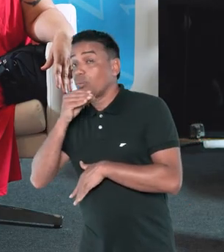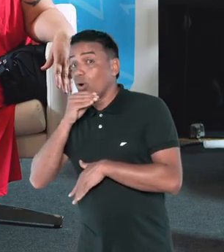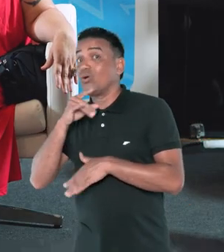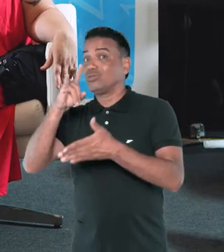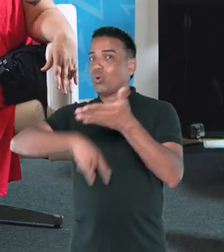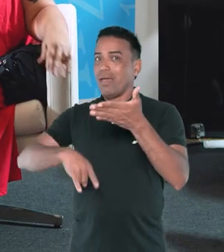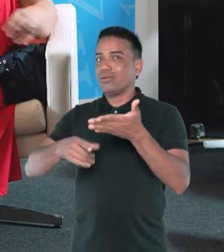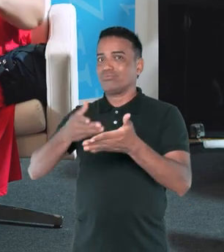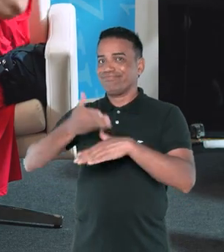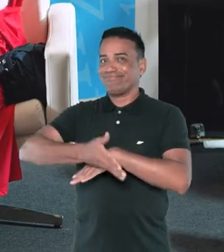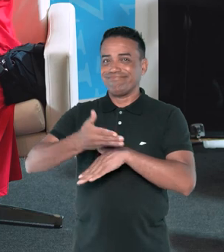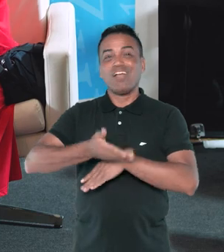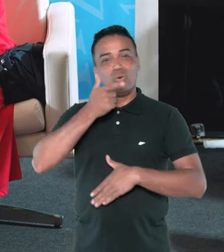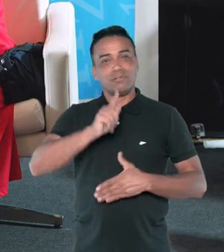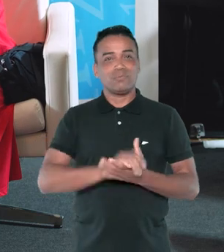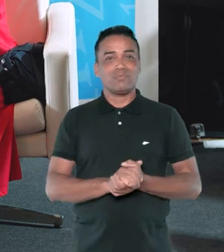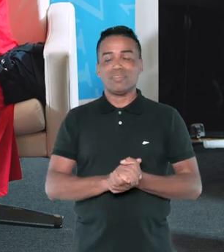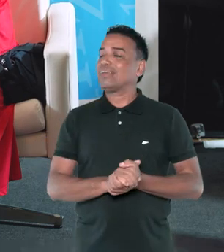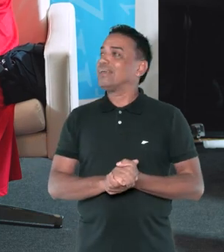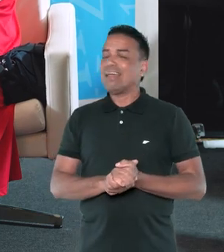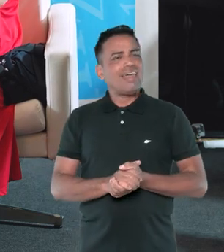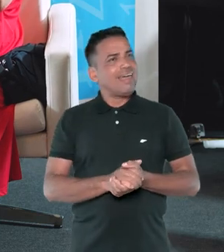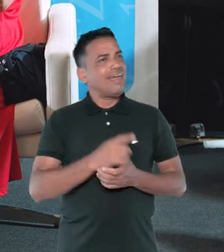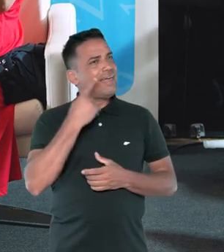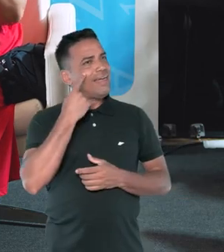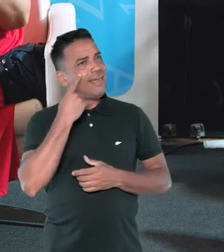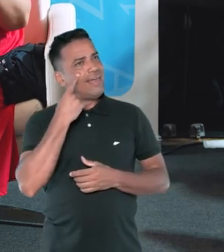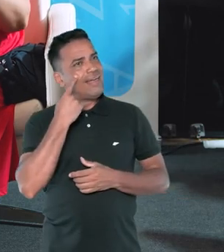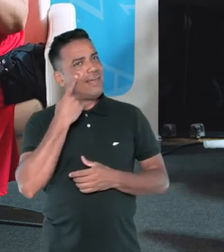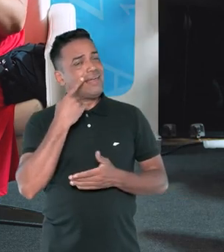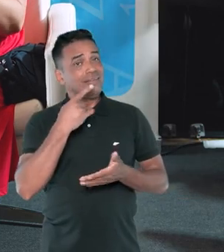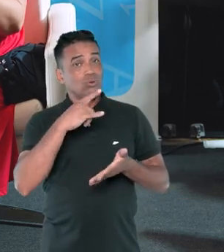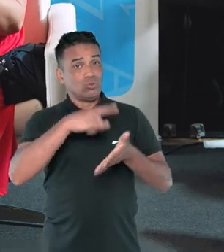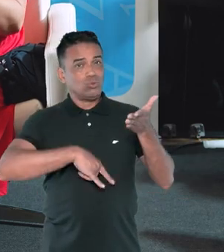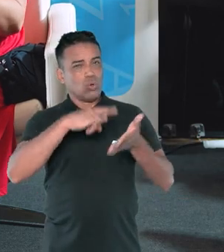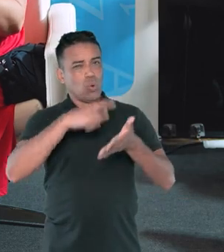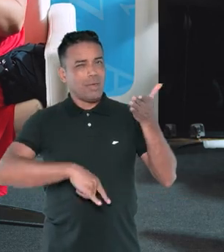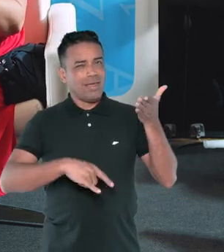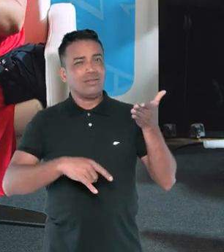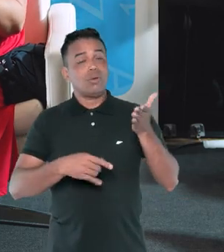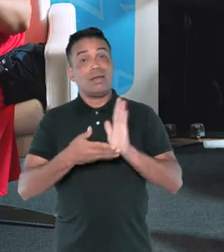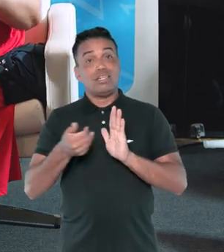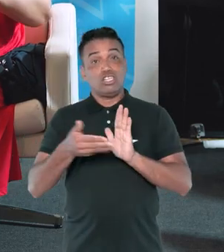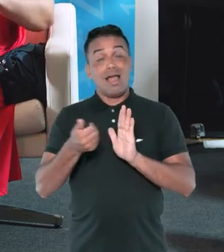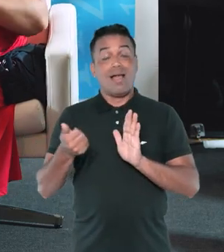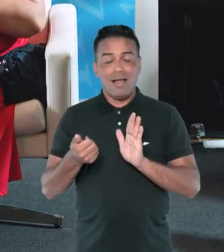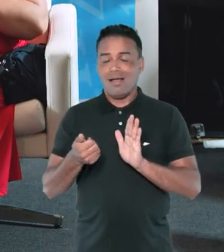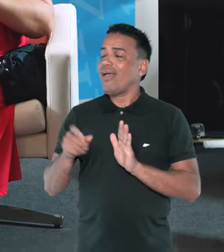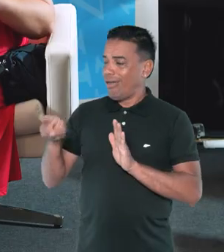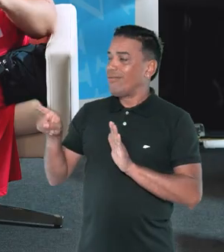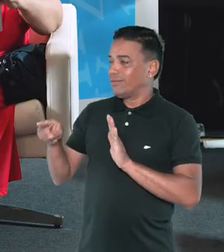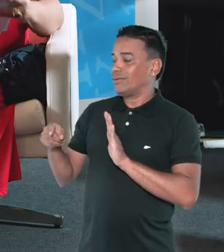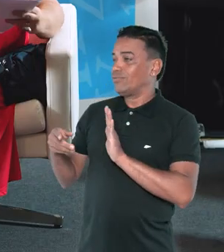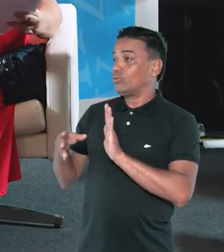o resto da história você conta. Foi essa aqui, o que a gente tem aqui é a crônica. Eu acho que ela foi retirada do parecer. A crônica foi